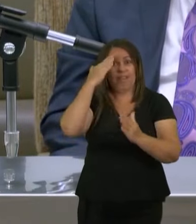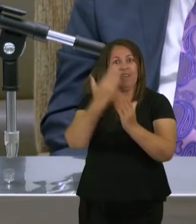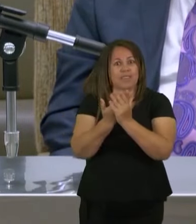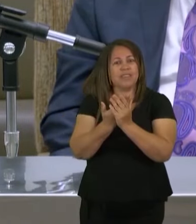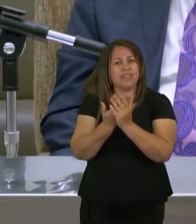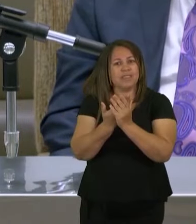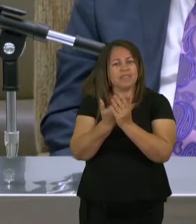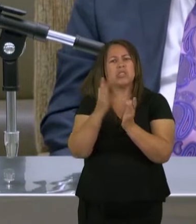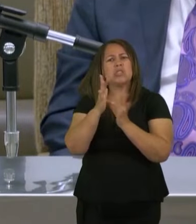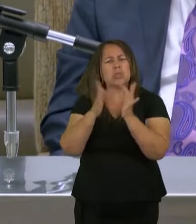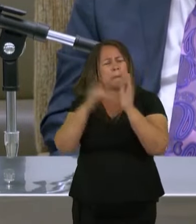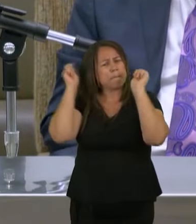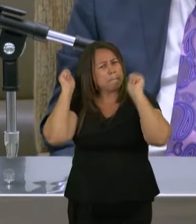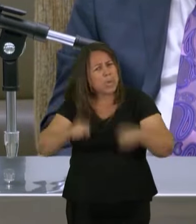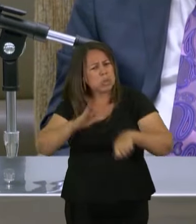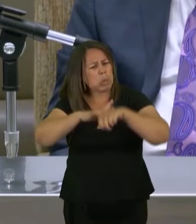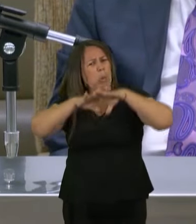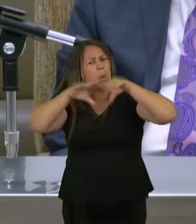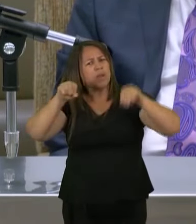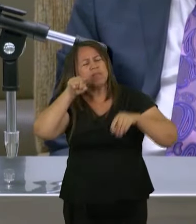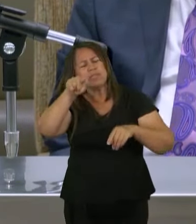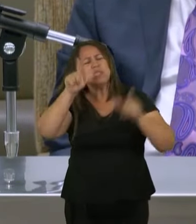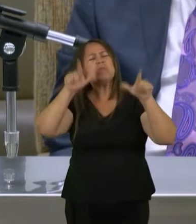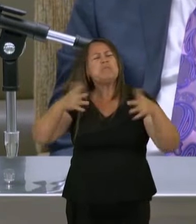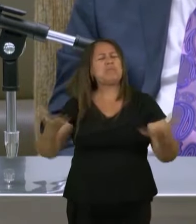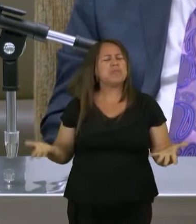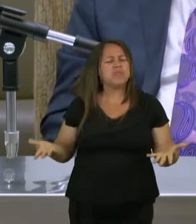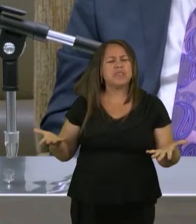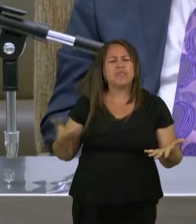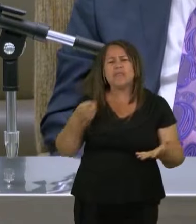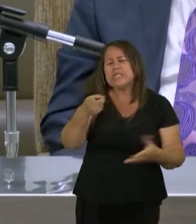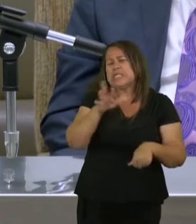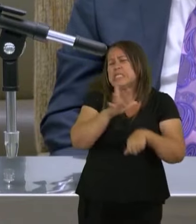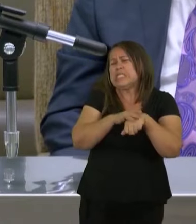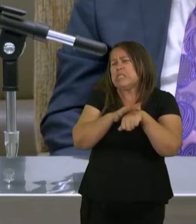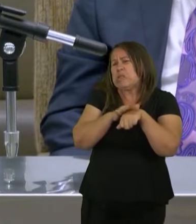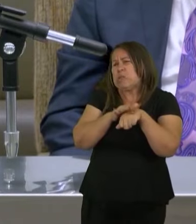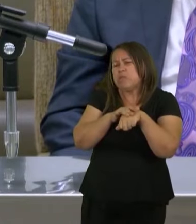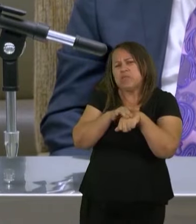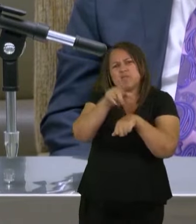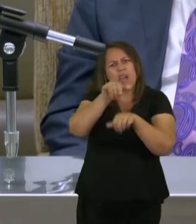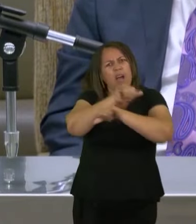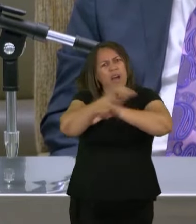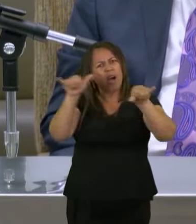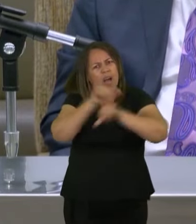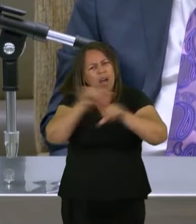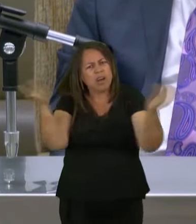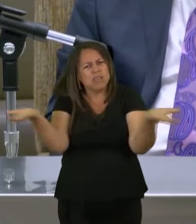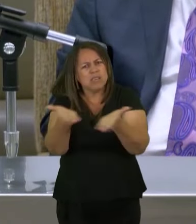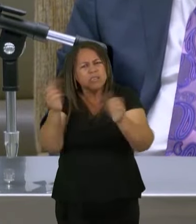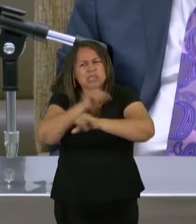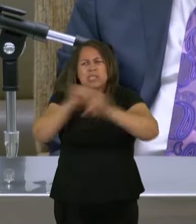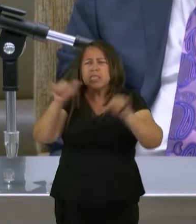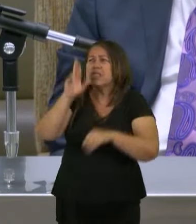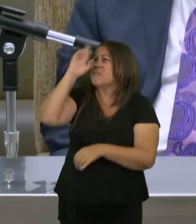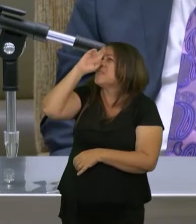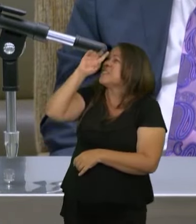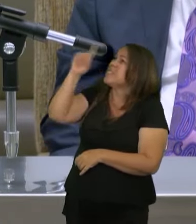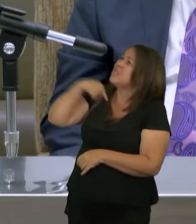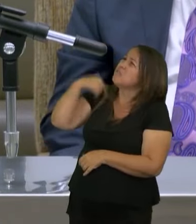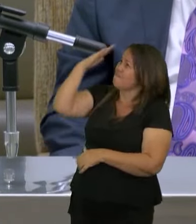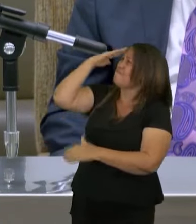Deus pode te curar aí onde você está. Você está doente, declare ao Senhor nessa noite. Diga: Senhor,